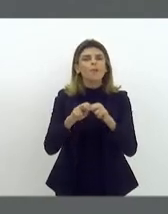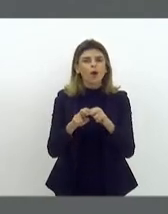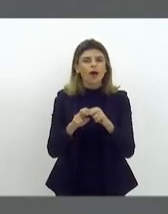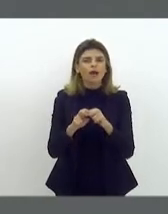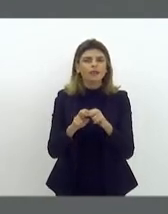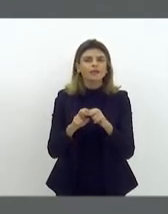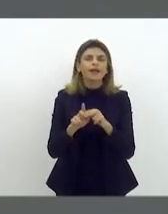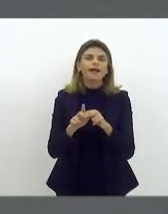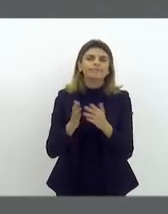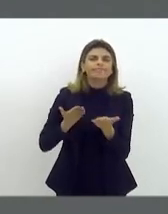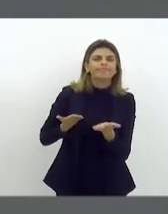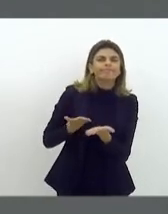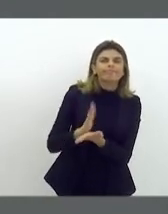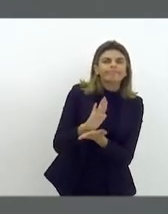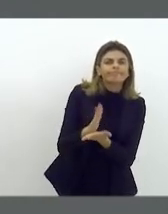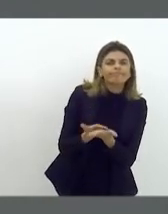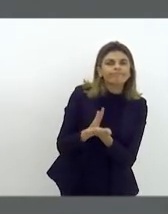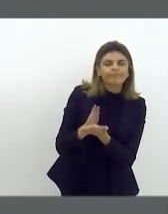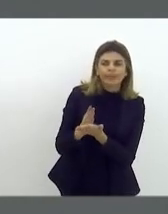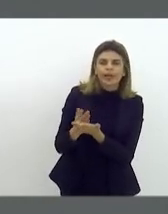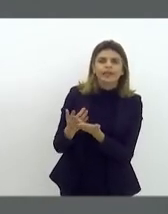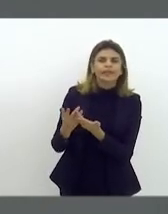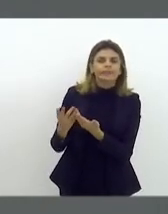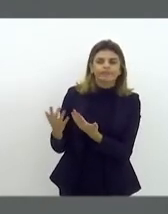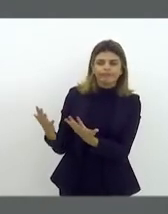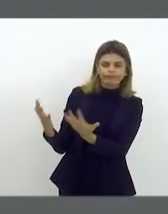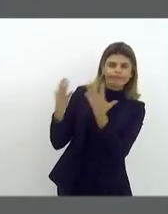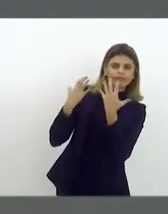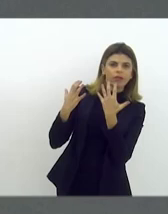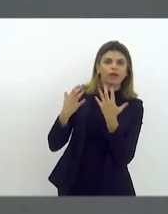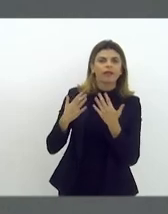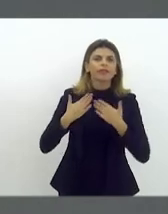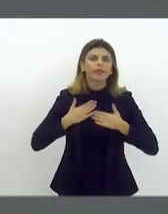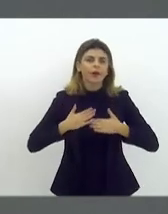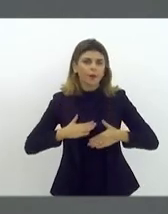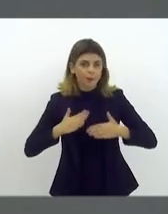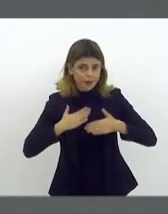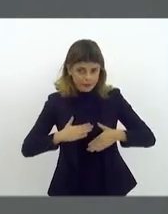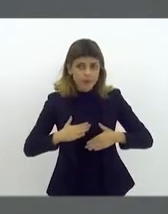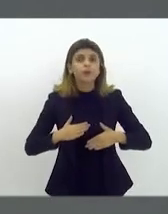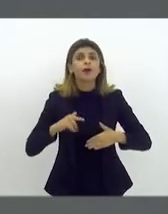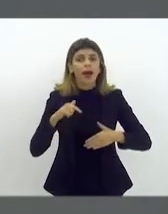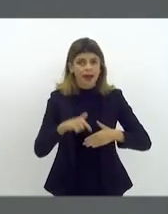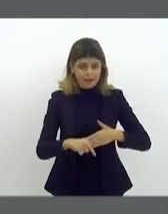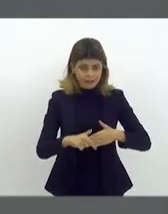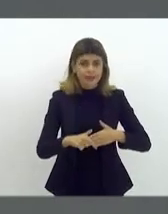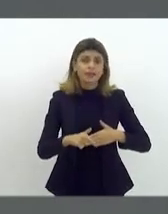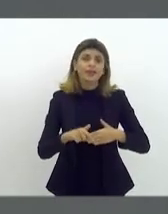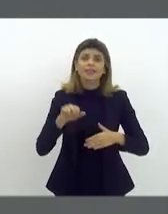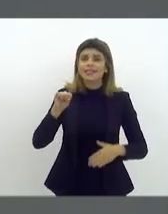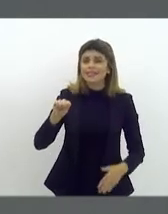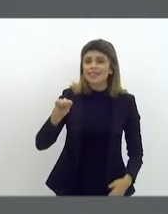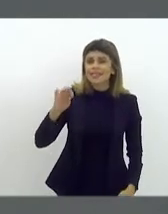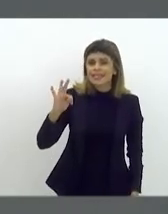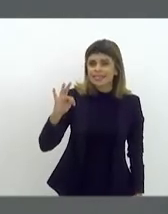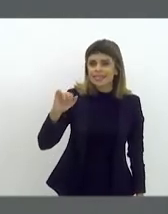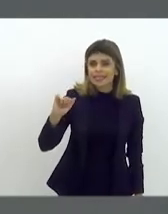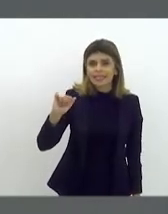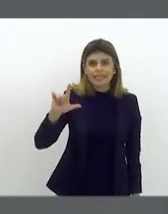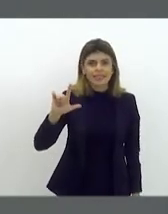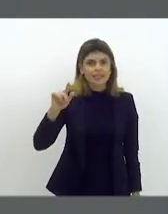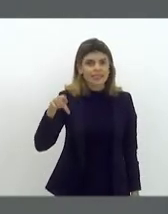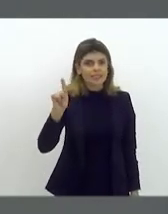de perturbação da Tranquilidade que por Óbvio vem sendo uma contravenção Penal de regra ele tinha